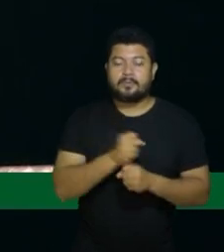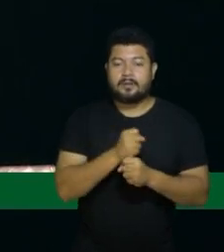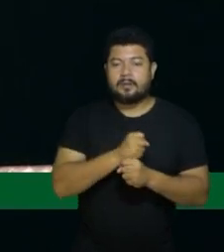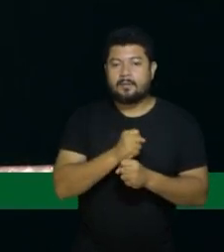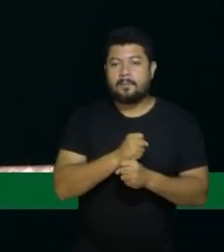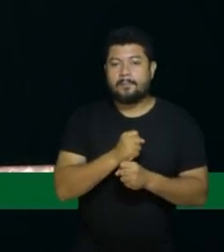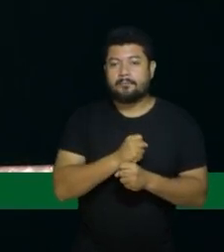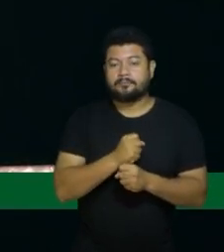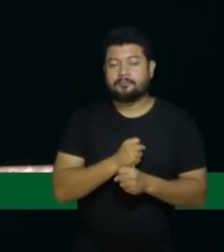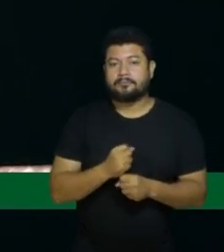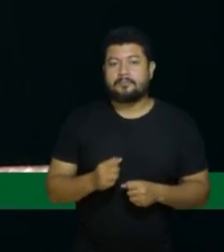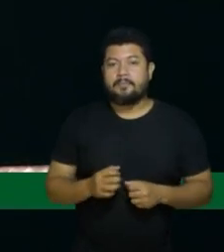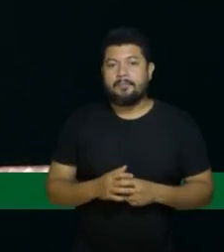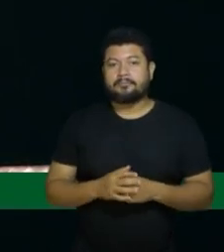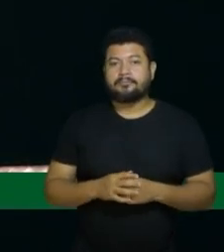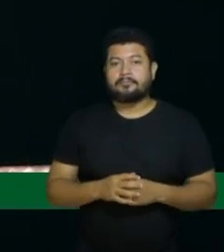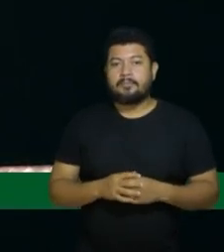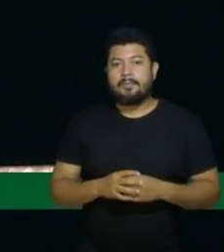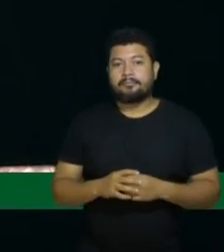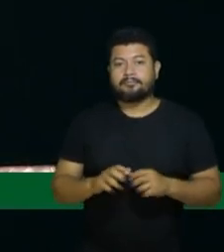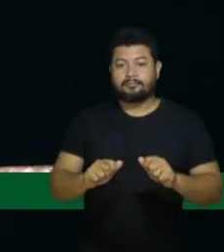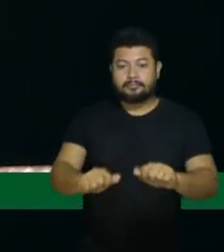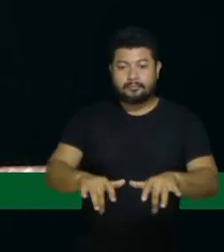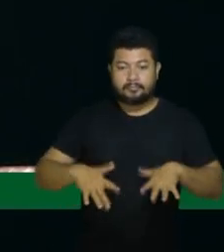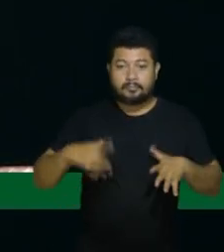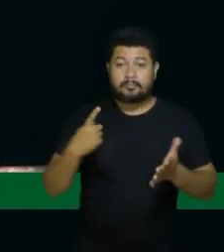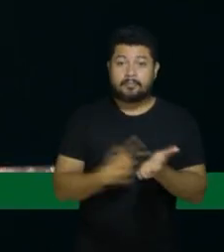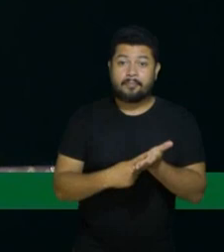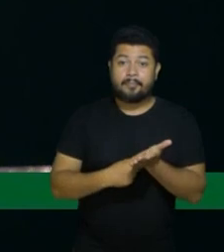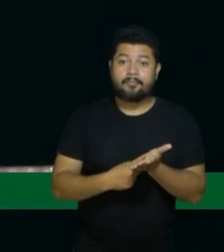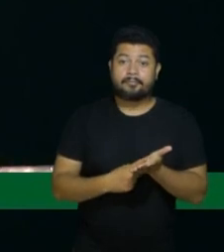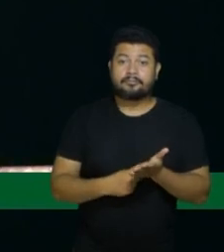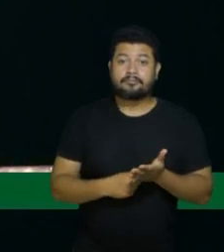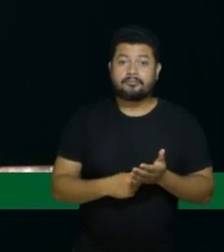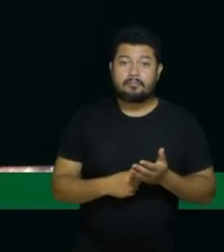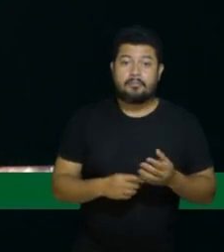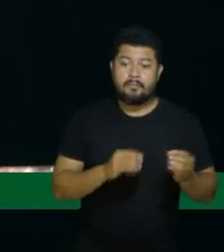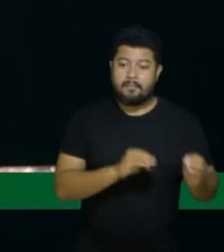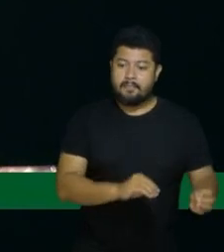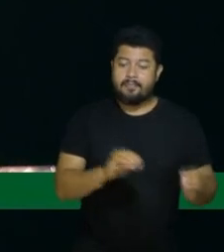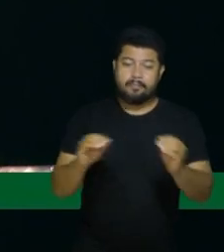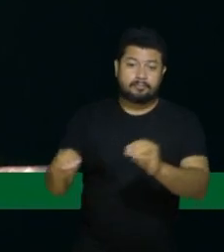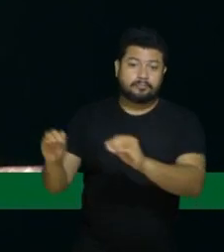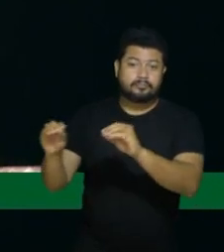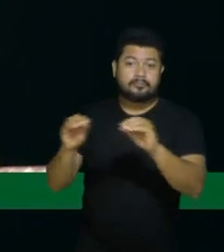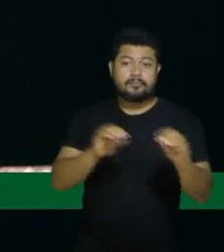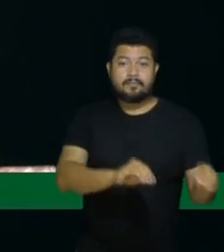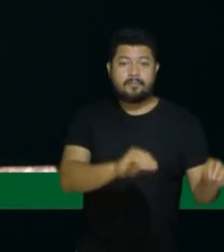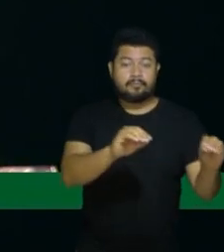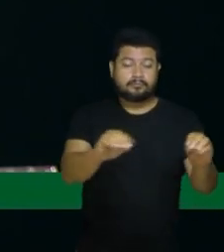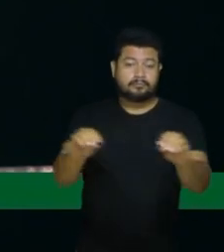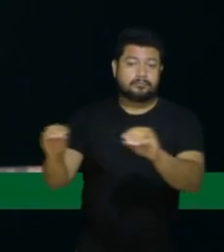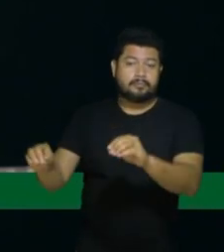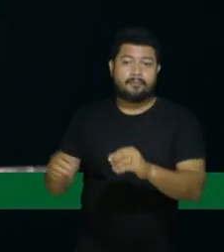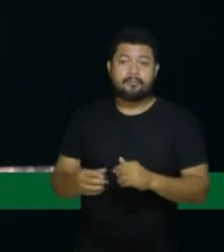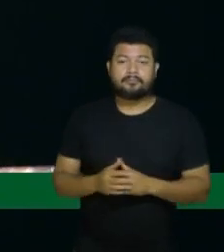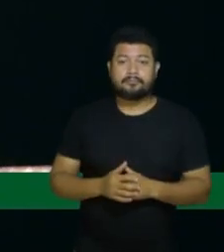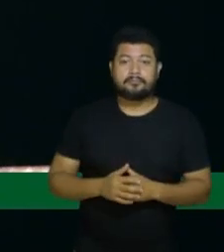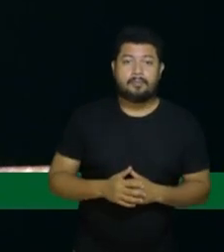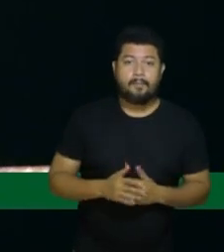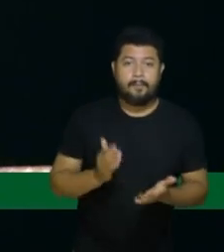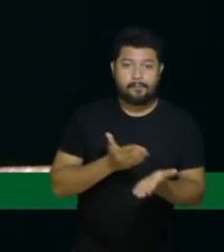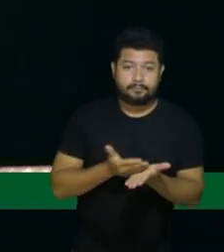de sessões Ordinárias que vão descentralizar a Assembleia Legislativa está